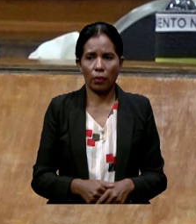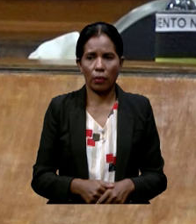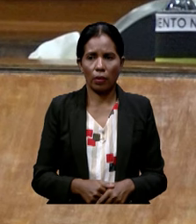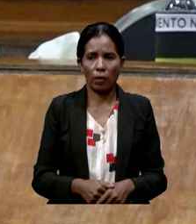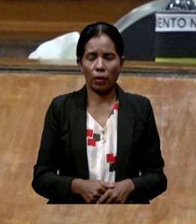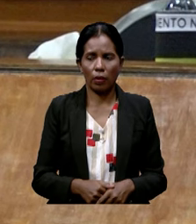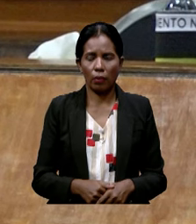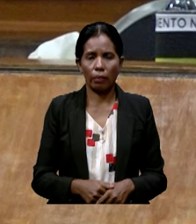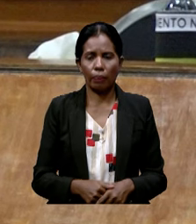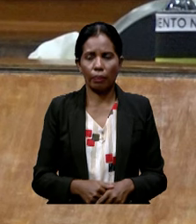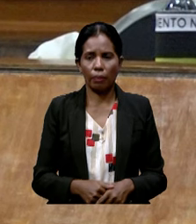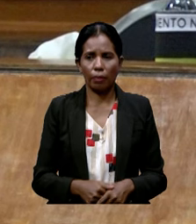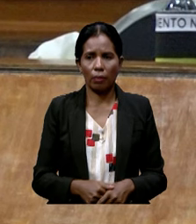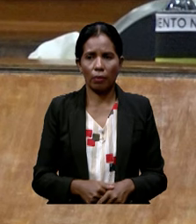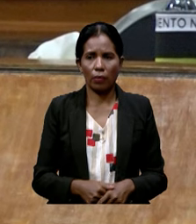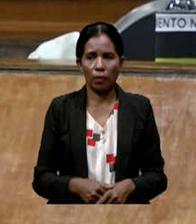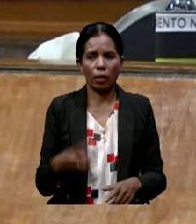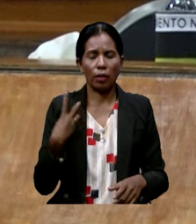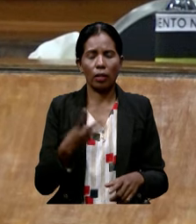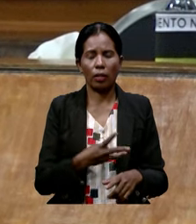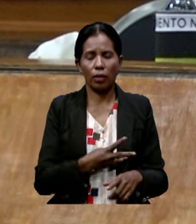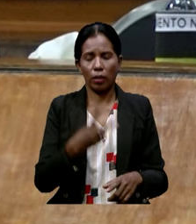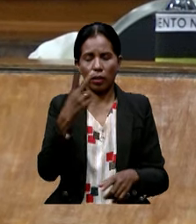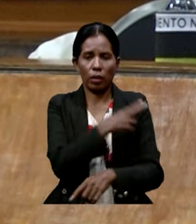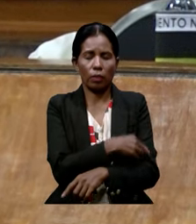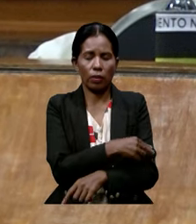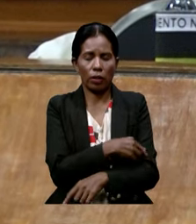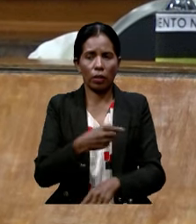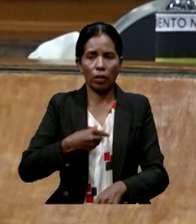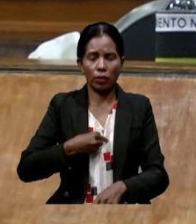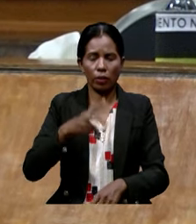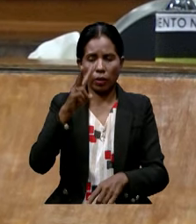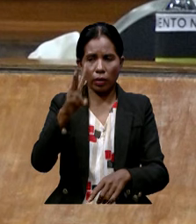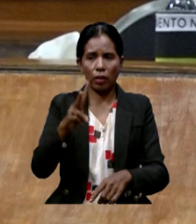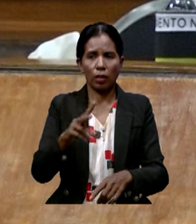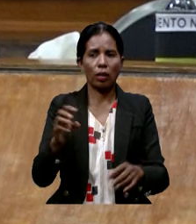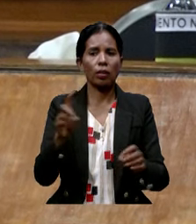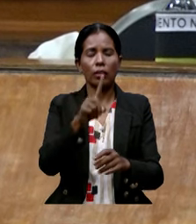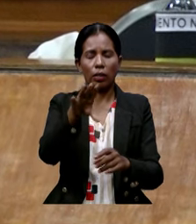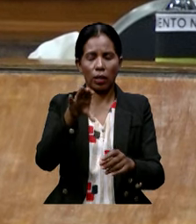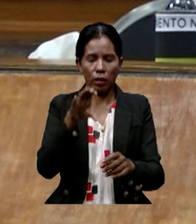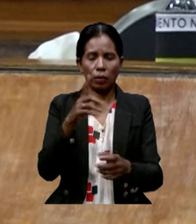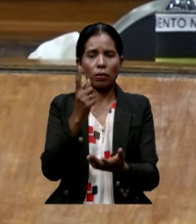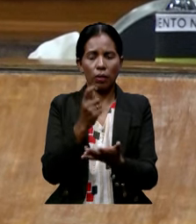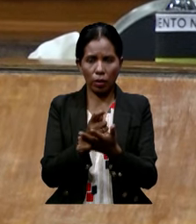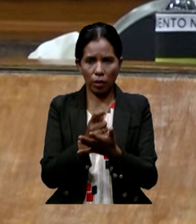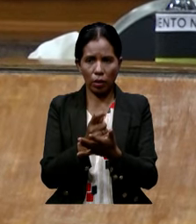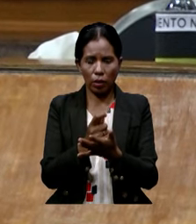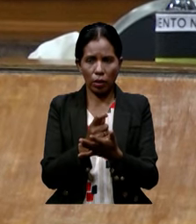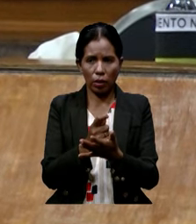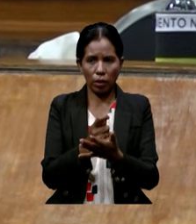$100 reserva de hospital nacional Guido Valadares nene $100 nene atu reserva de